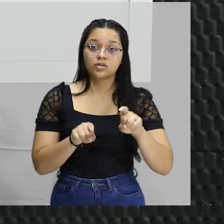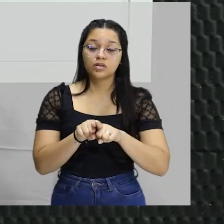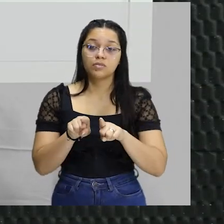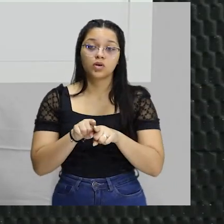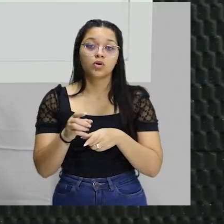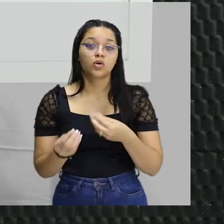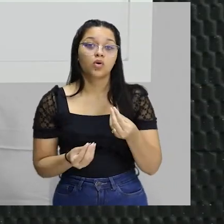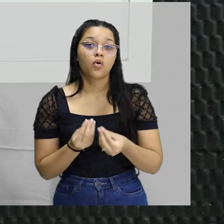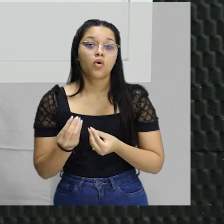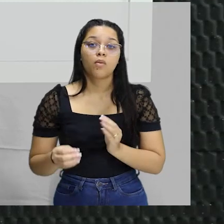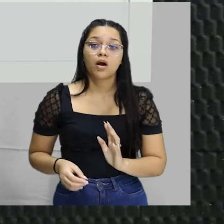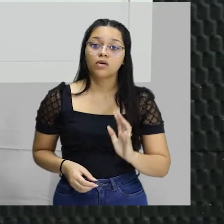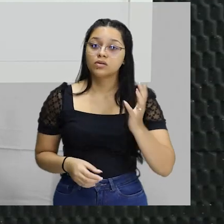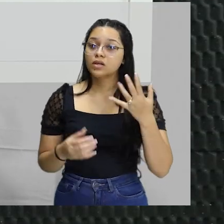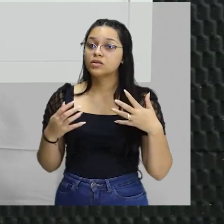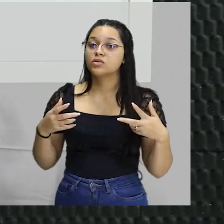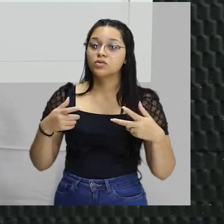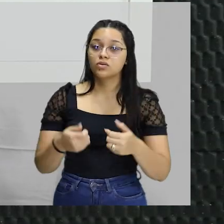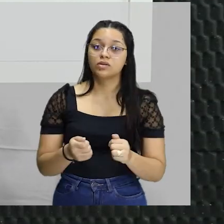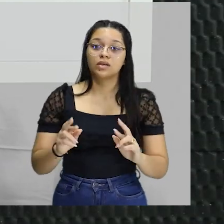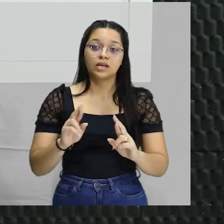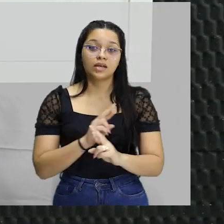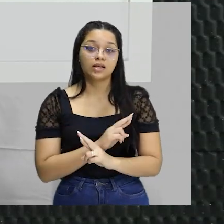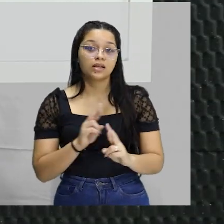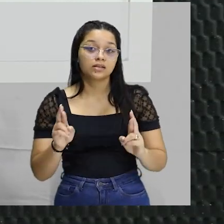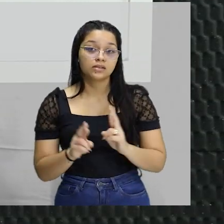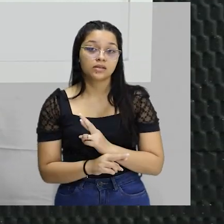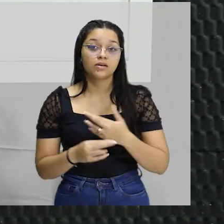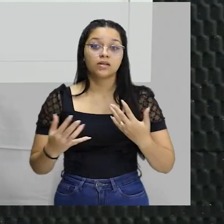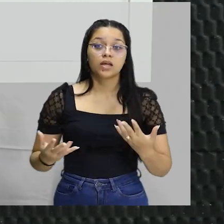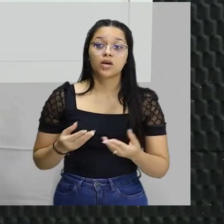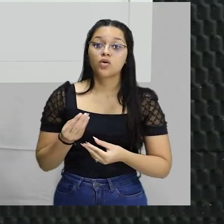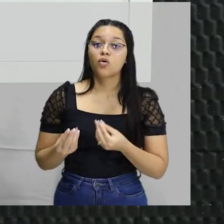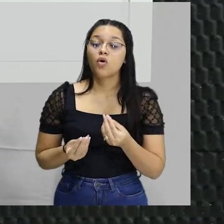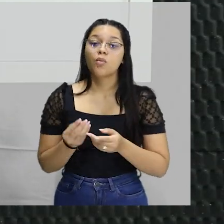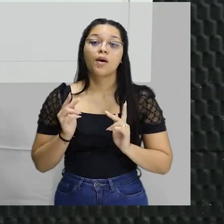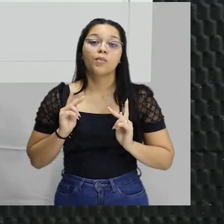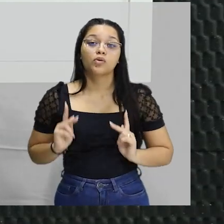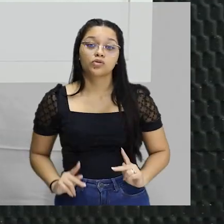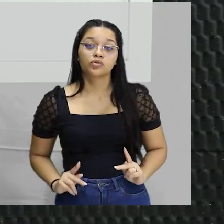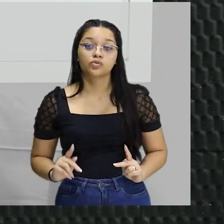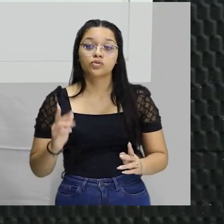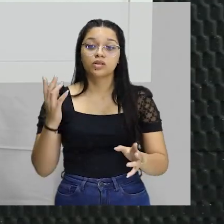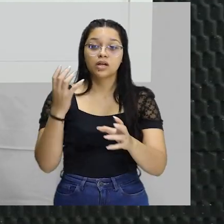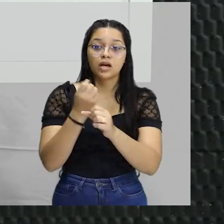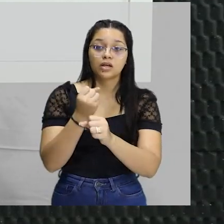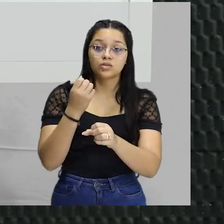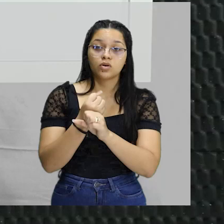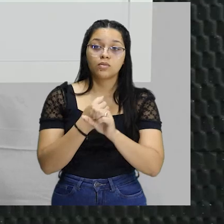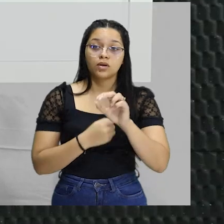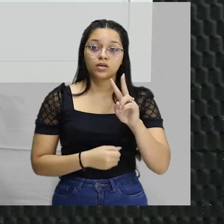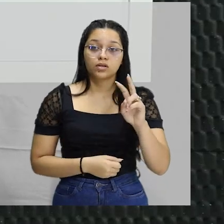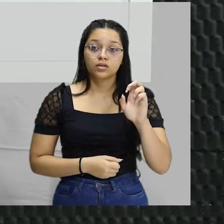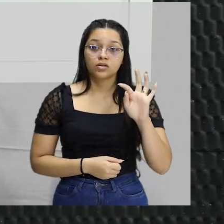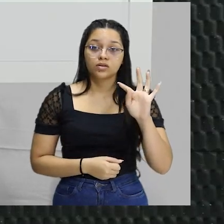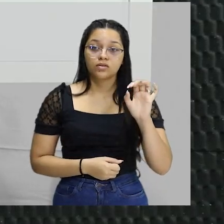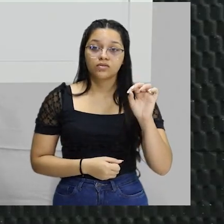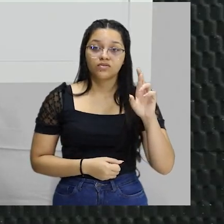ver como é que funciona, toda aquela relação vetorial, certo? Como é que é o comportamento, a soma desses vetores, certo?